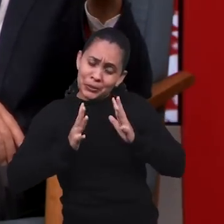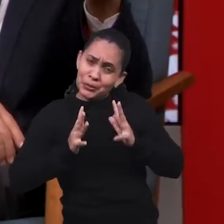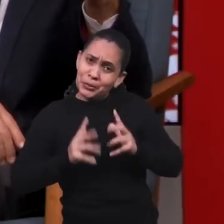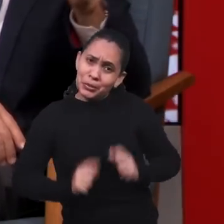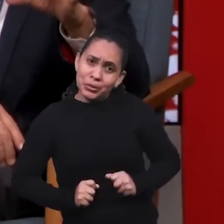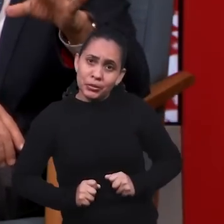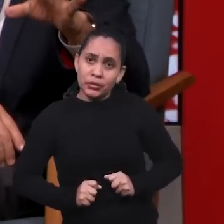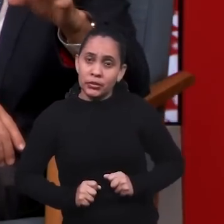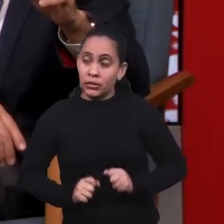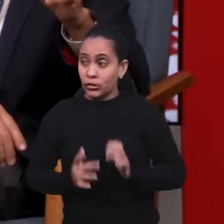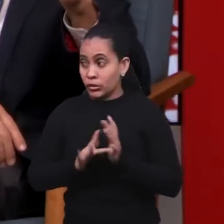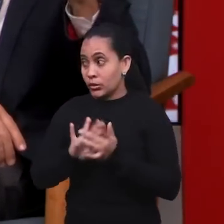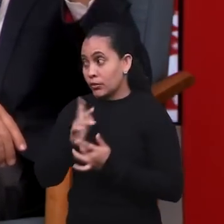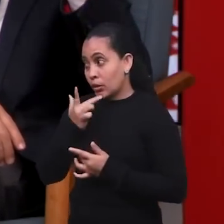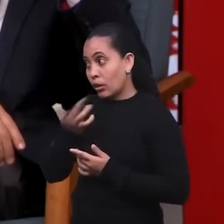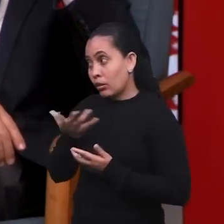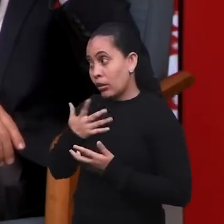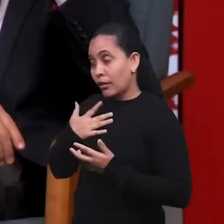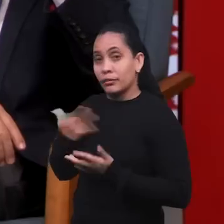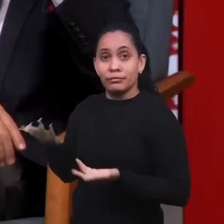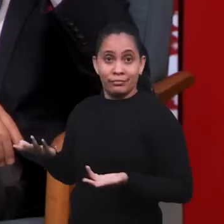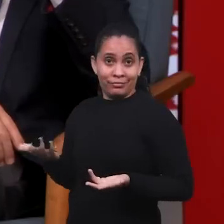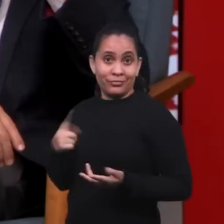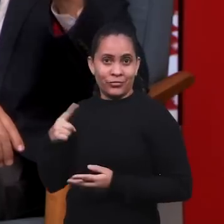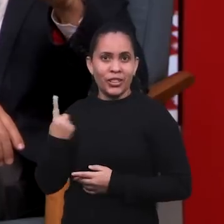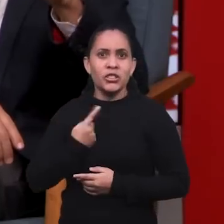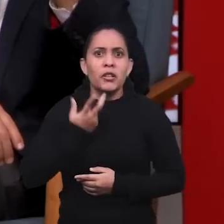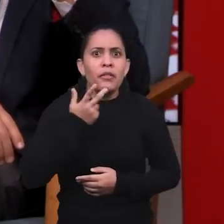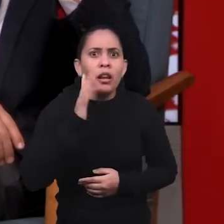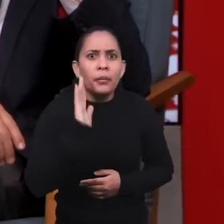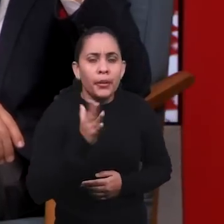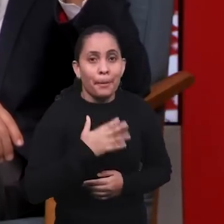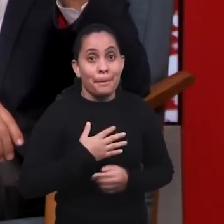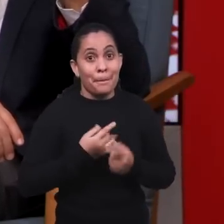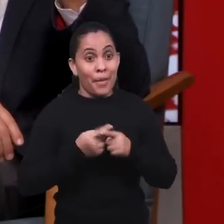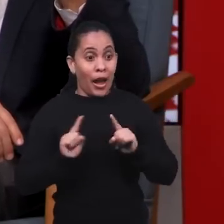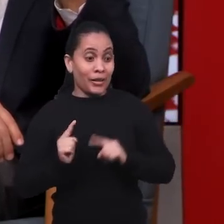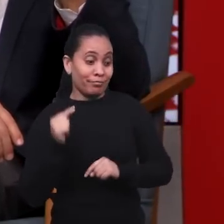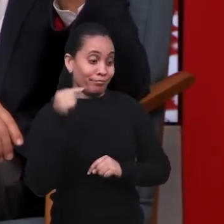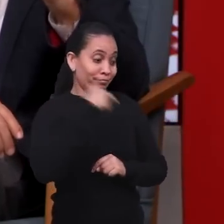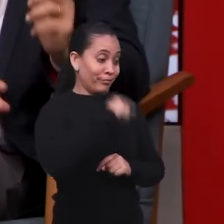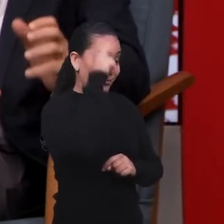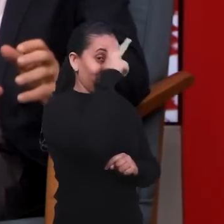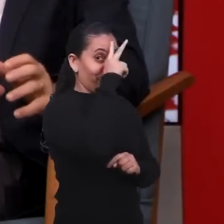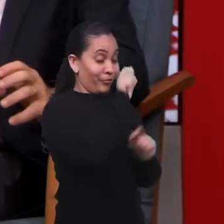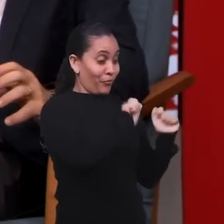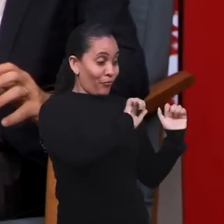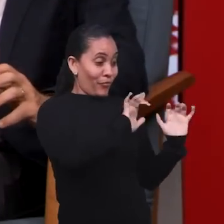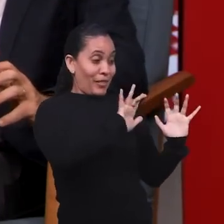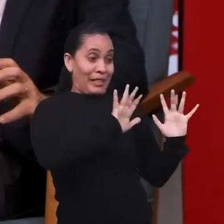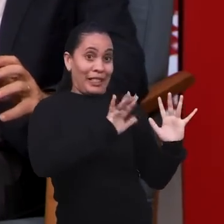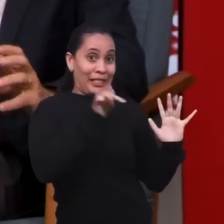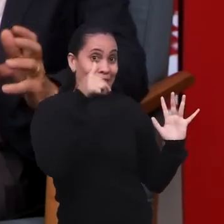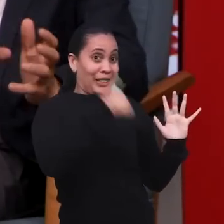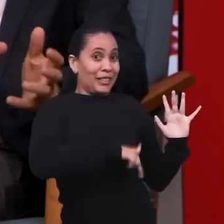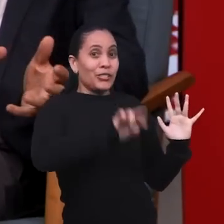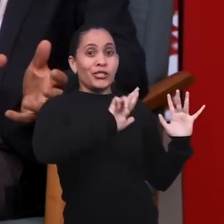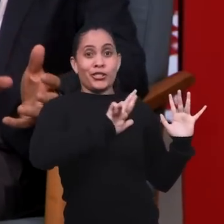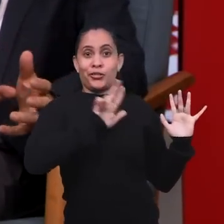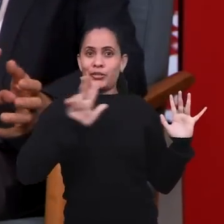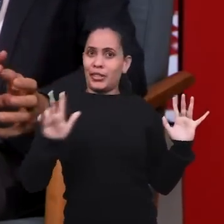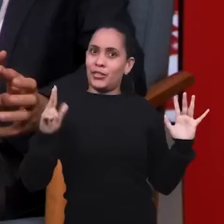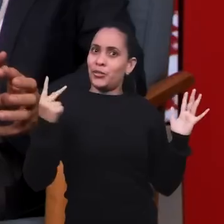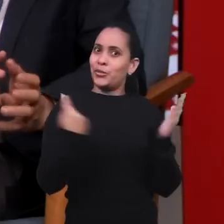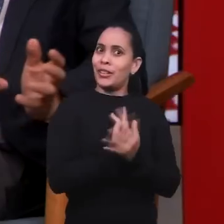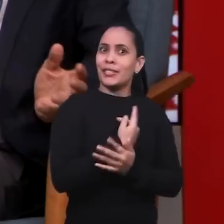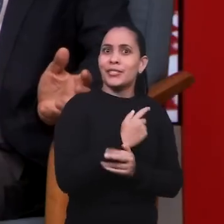Jesus disse: eu quero. É aquela experiência que nós já falamos. Mas nessa aqui, a coisa desenvolve de outra